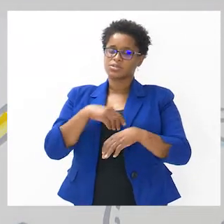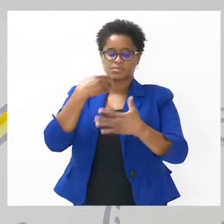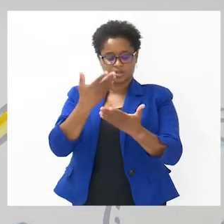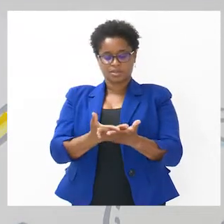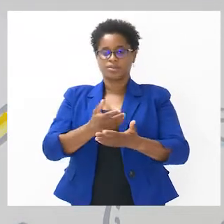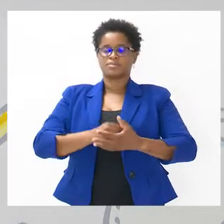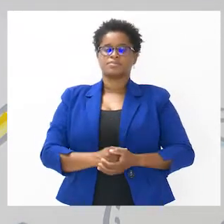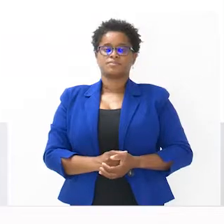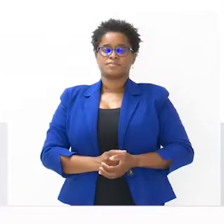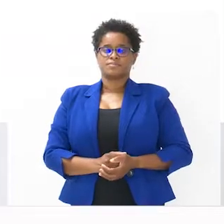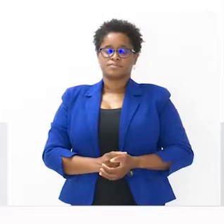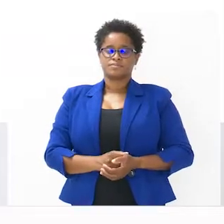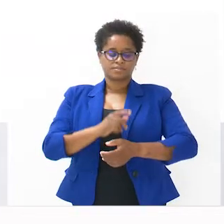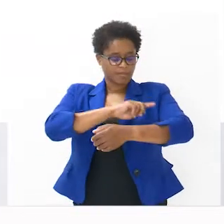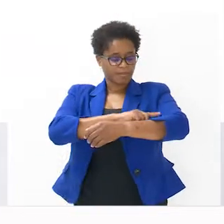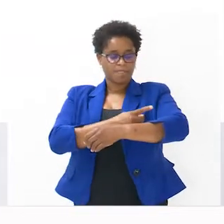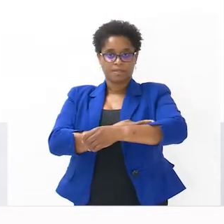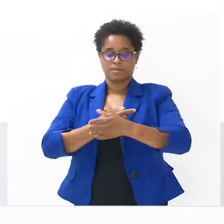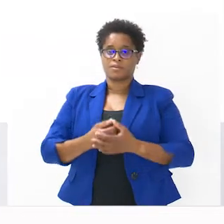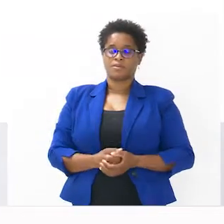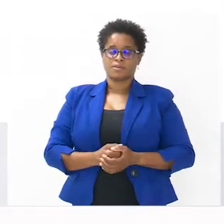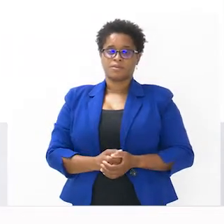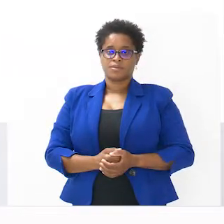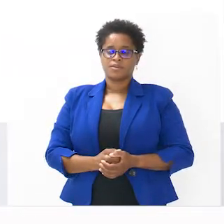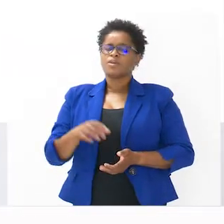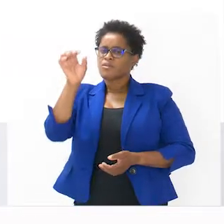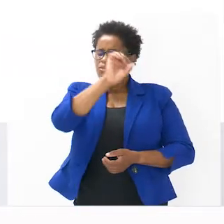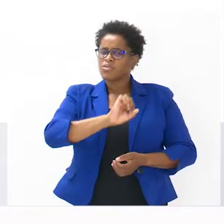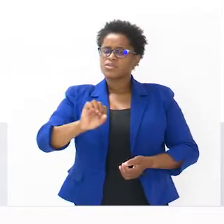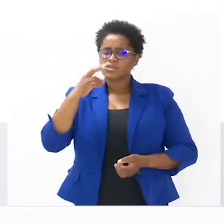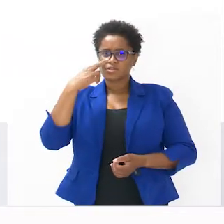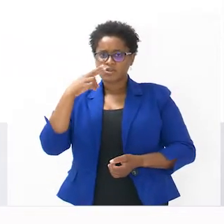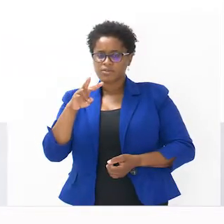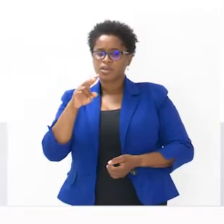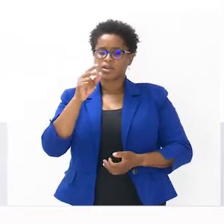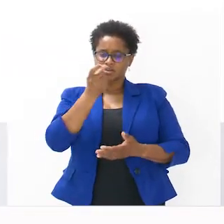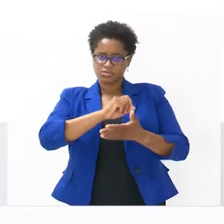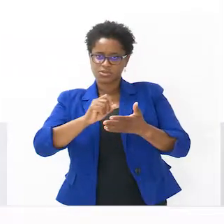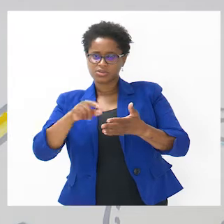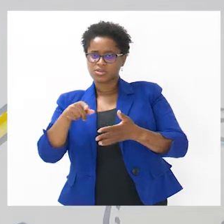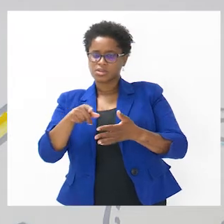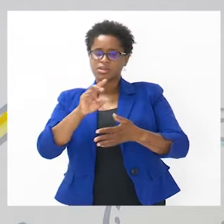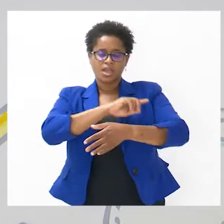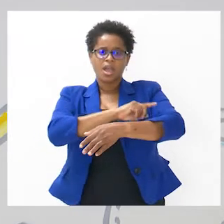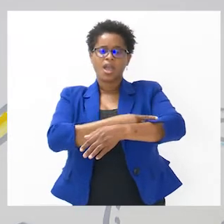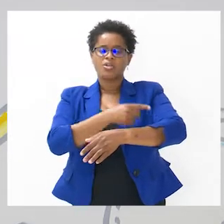proposto. Ângulo, vocês estão a ver a notação aqui,